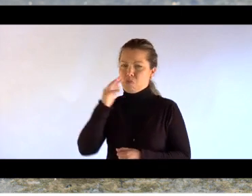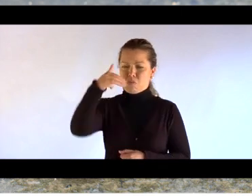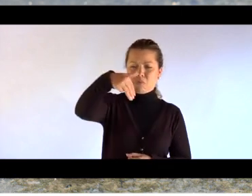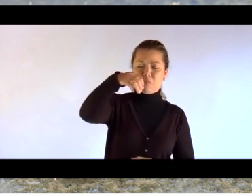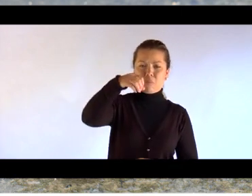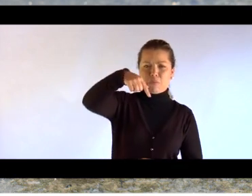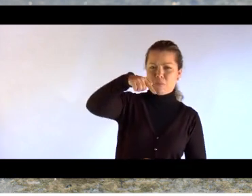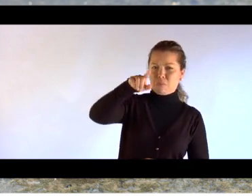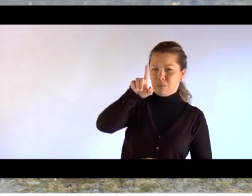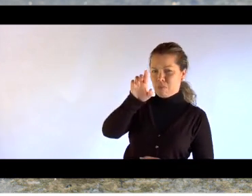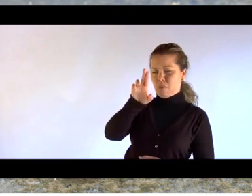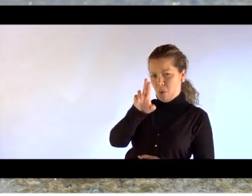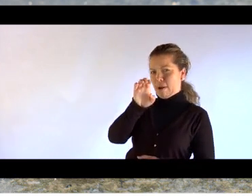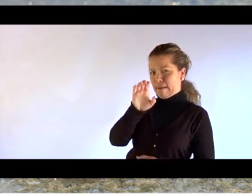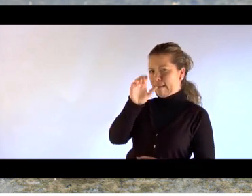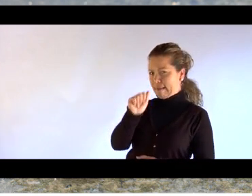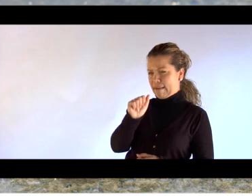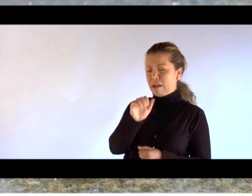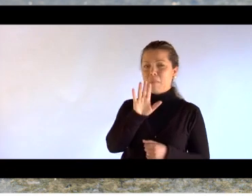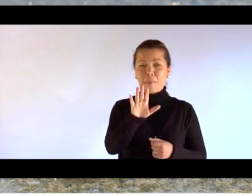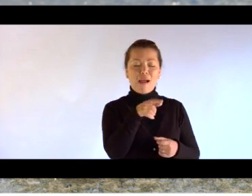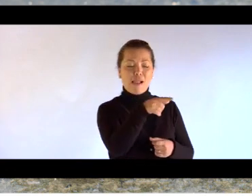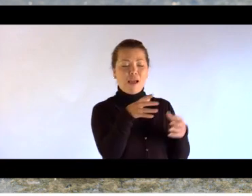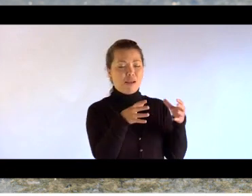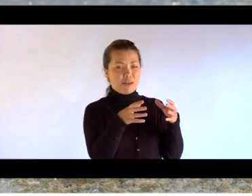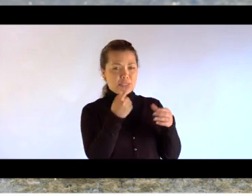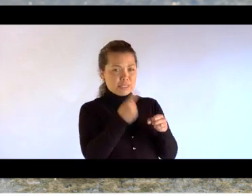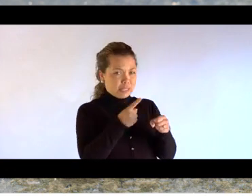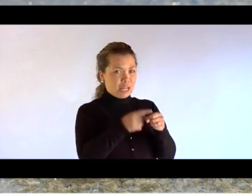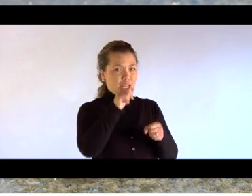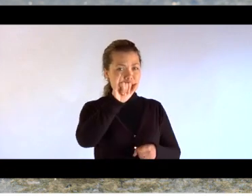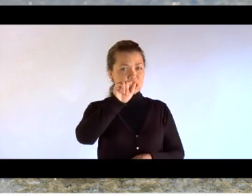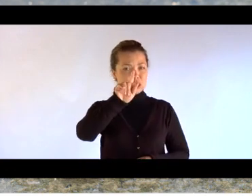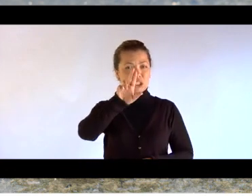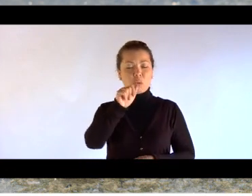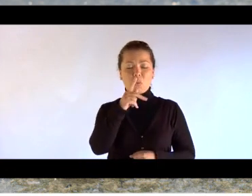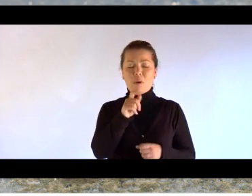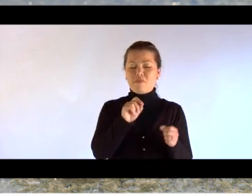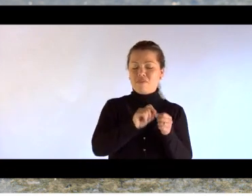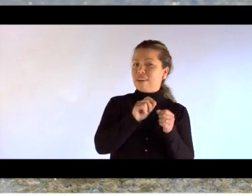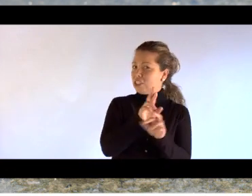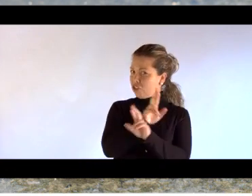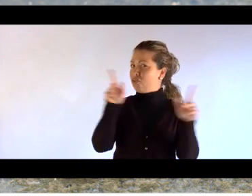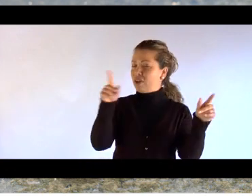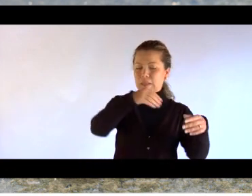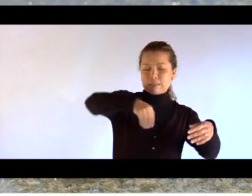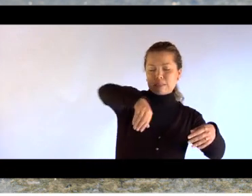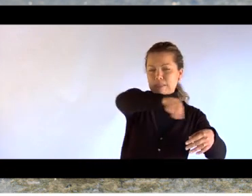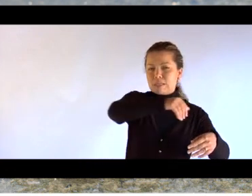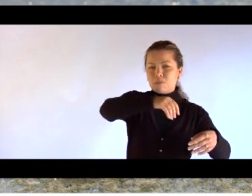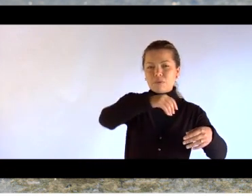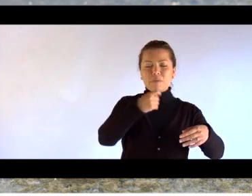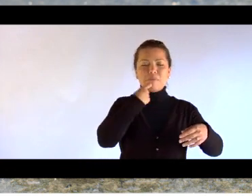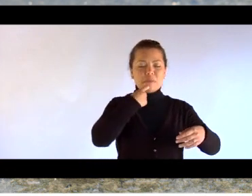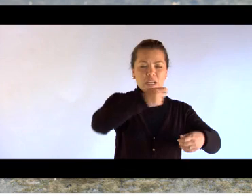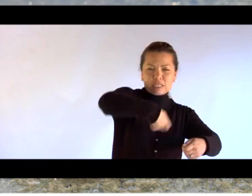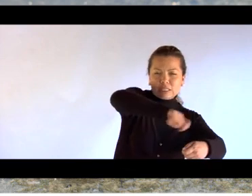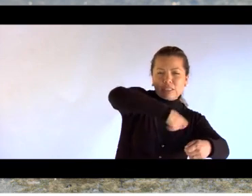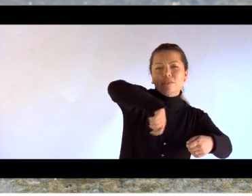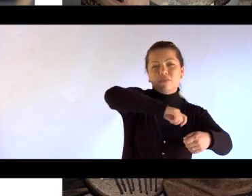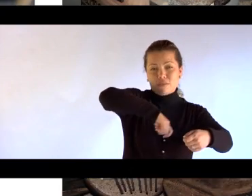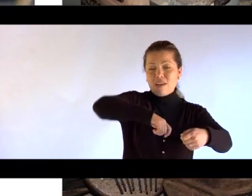receitas e em muitas outras mais que compõem a cultura alimentar da região. Mas na cozinha de Iguape também se